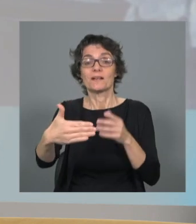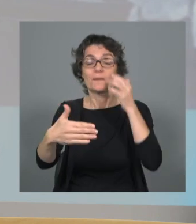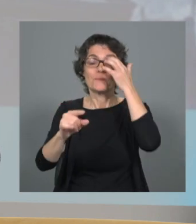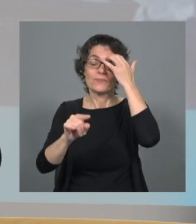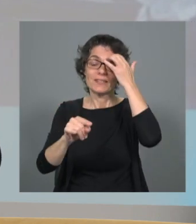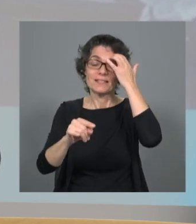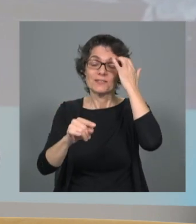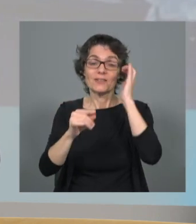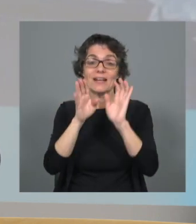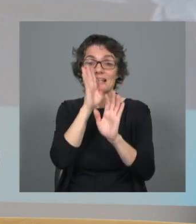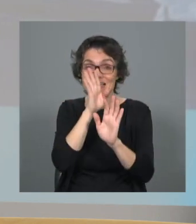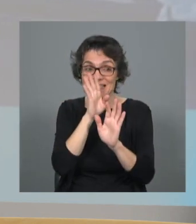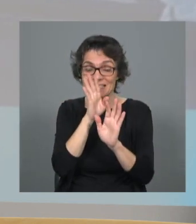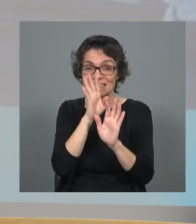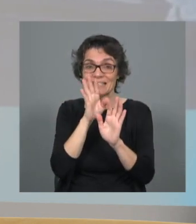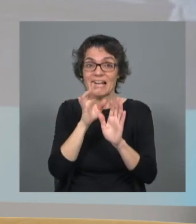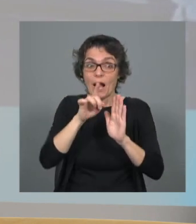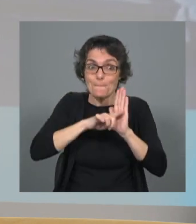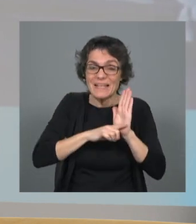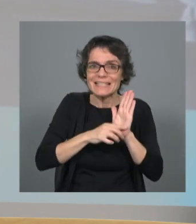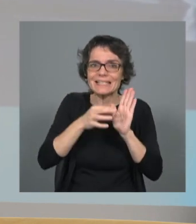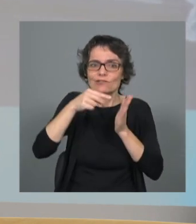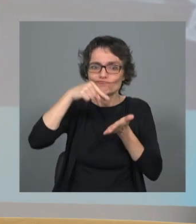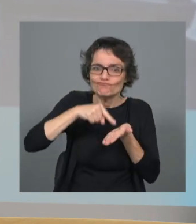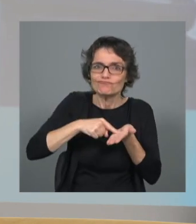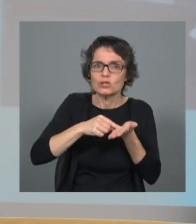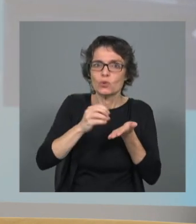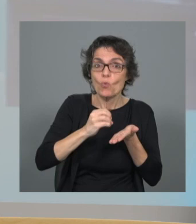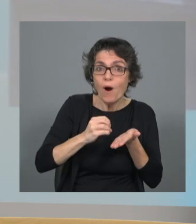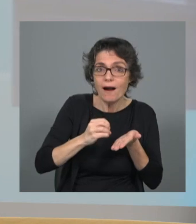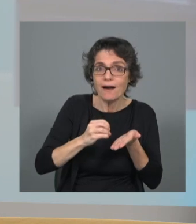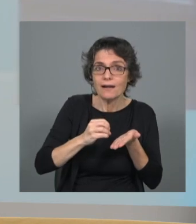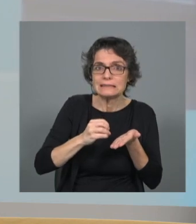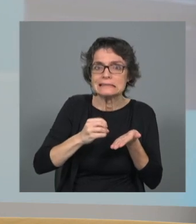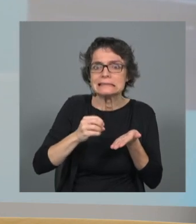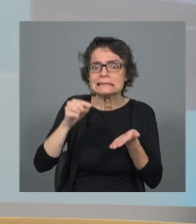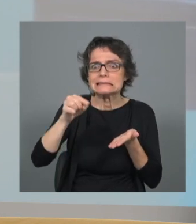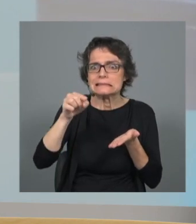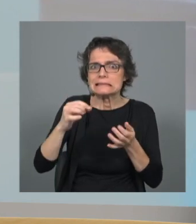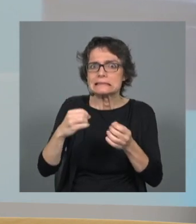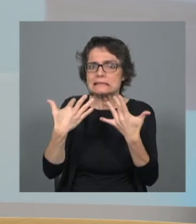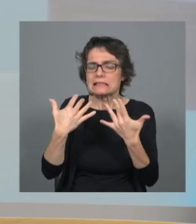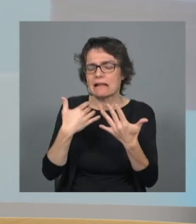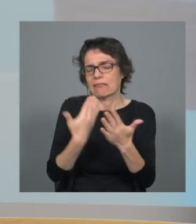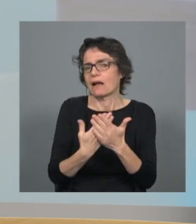ainda mais o contágio. E, por enquanto, não foram tomadas medidas que me